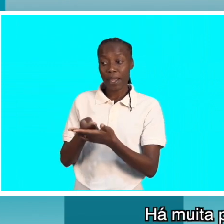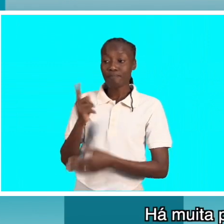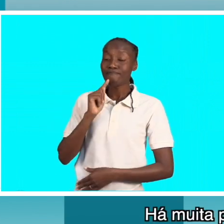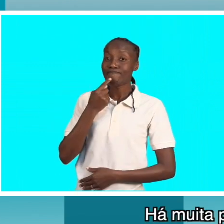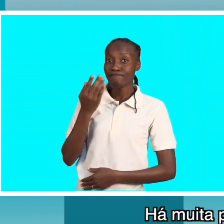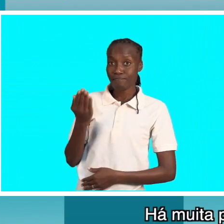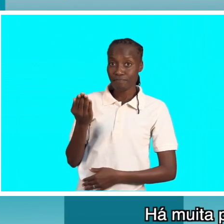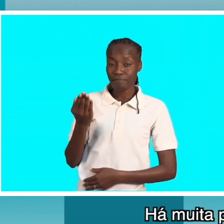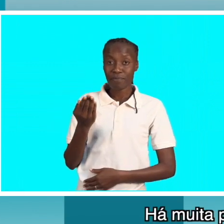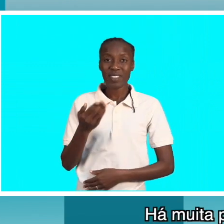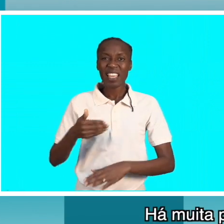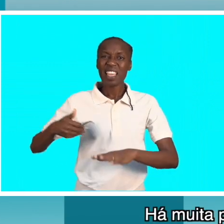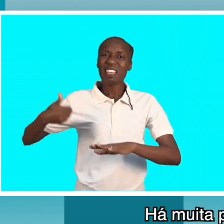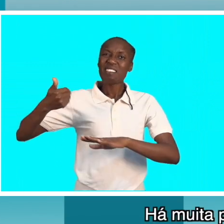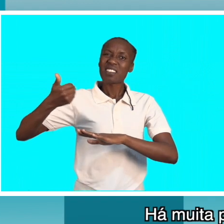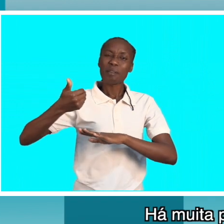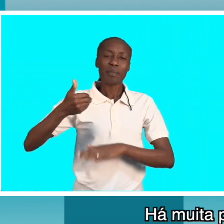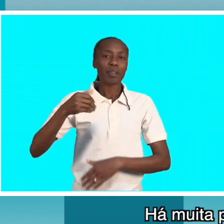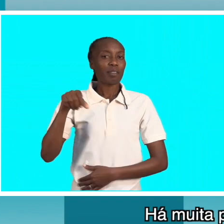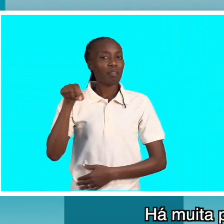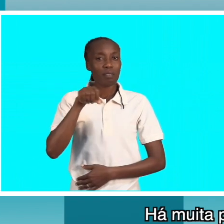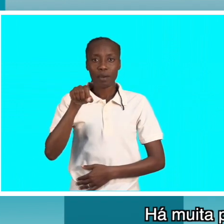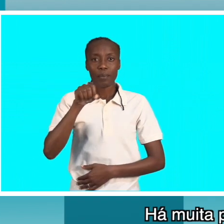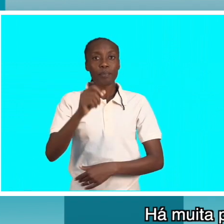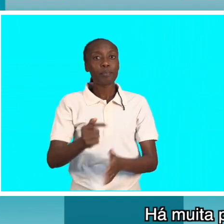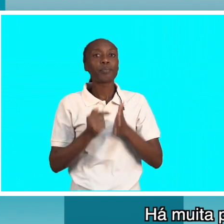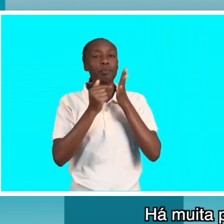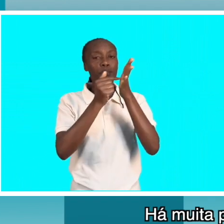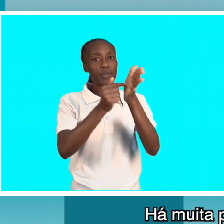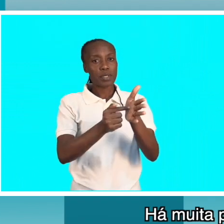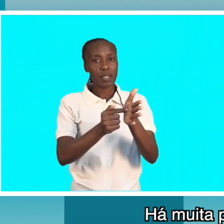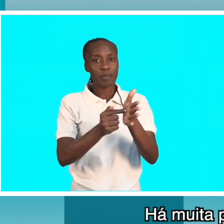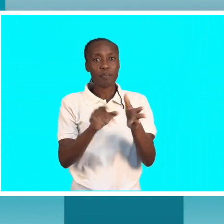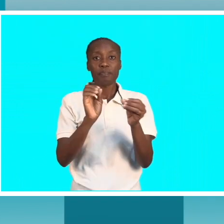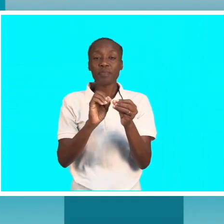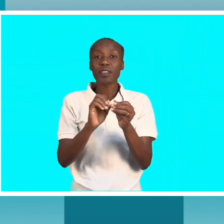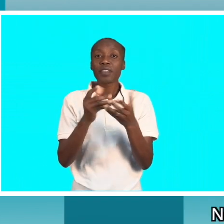Zé, e há muita aderência dos produtos?